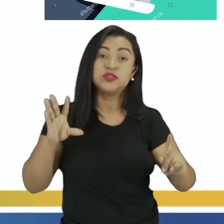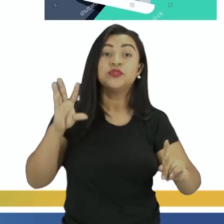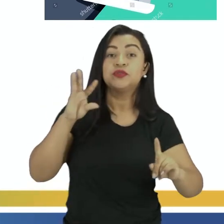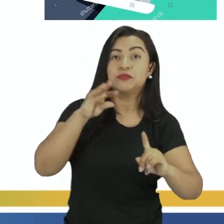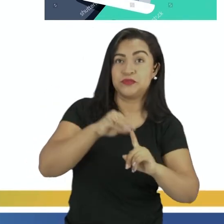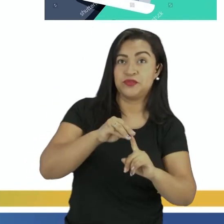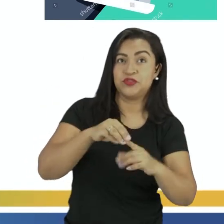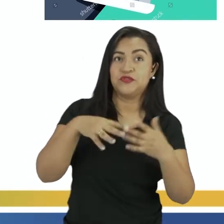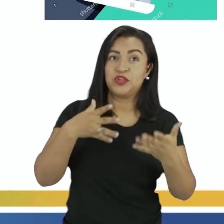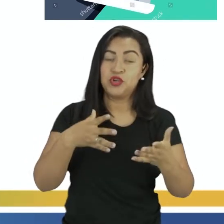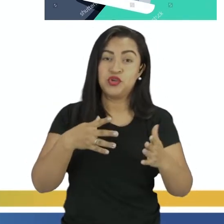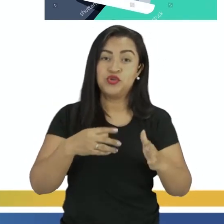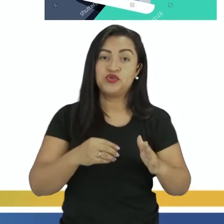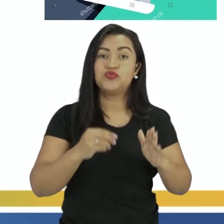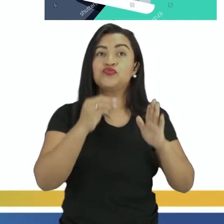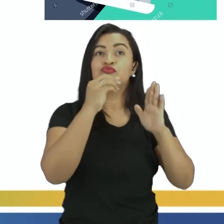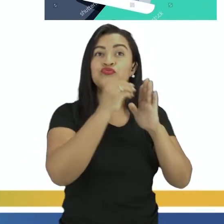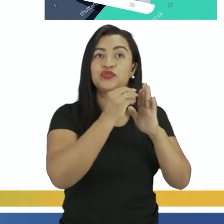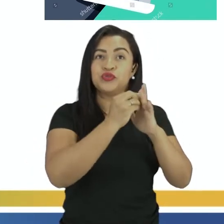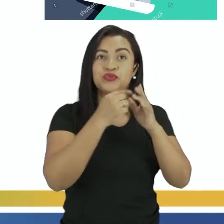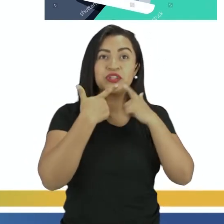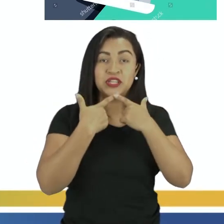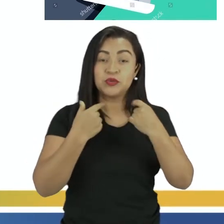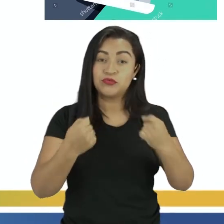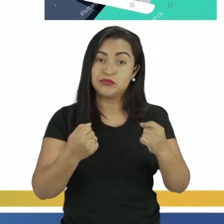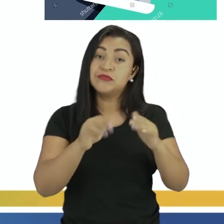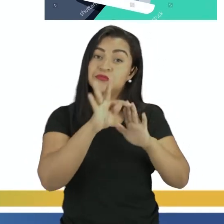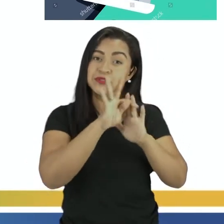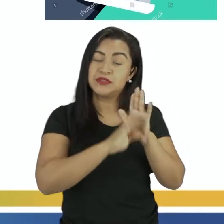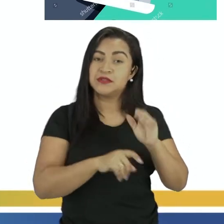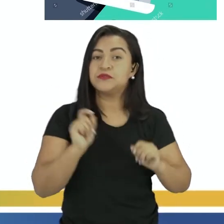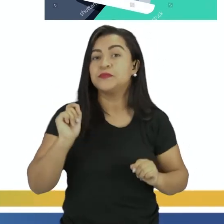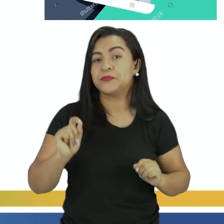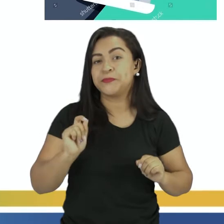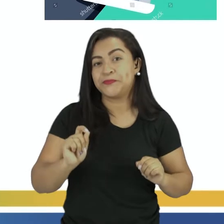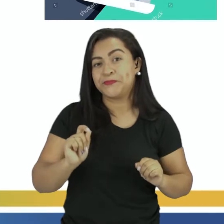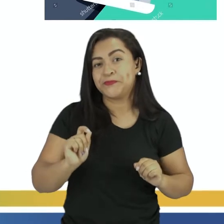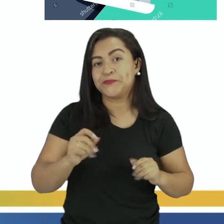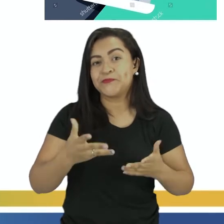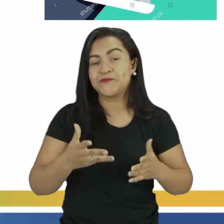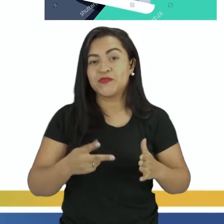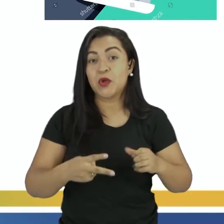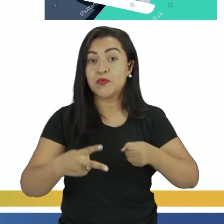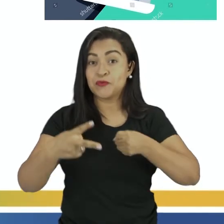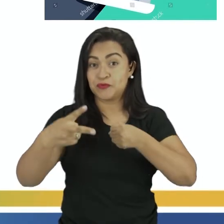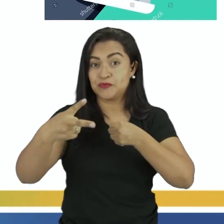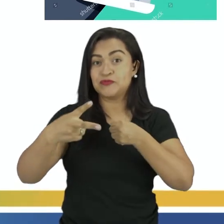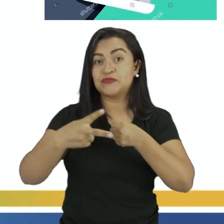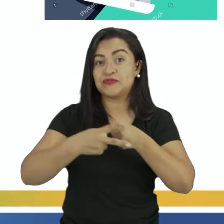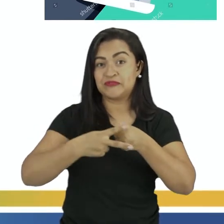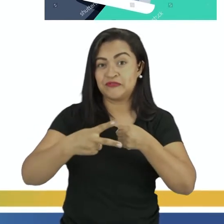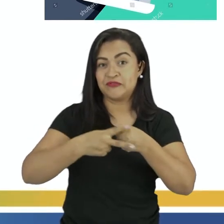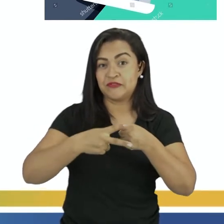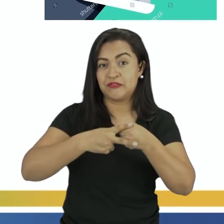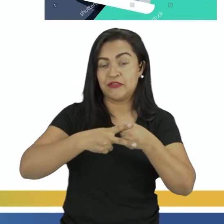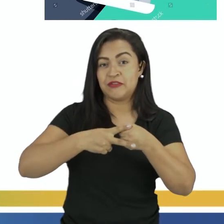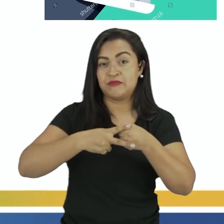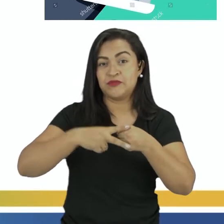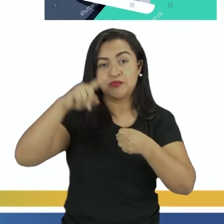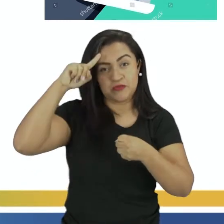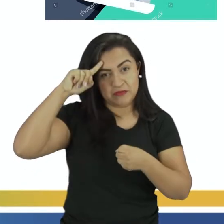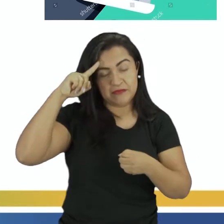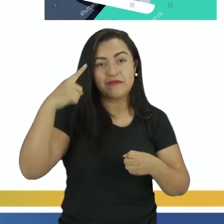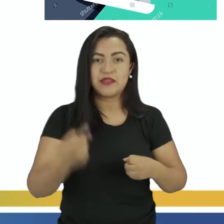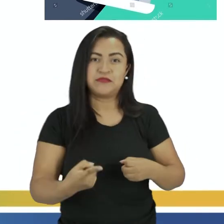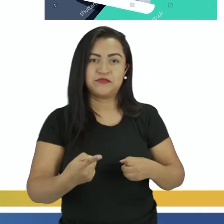linguísticos marcantes e recorrentes desse tipo de texto é a utilização dos verbos no imperativo, os quais indicam